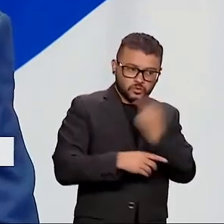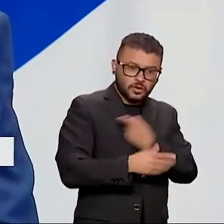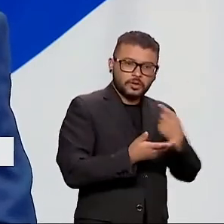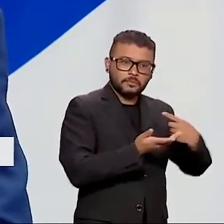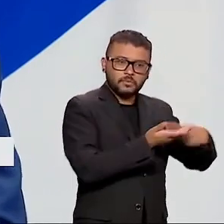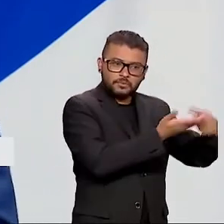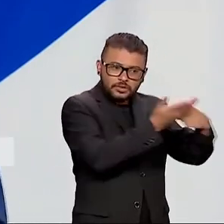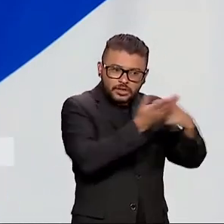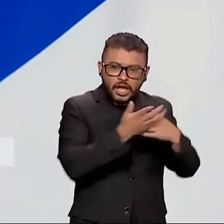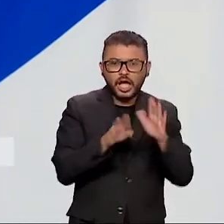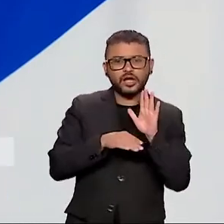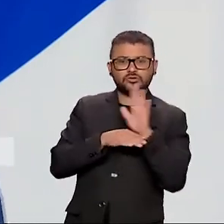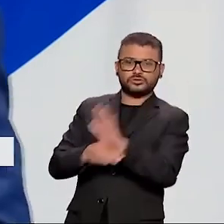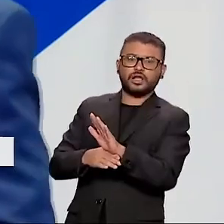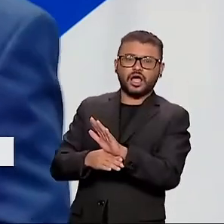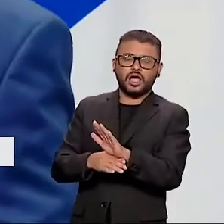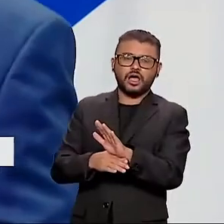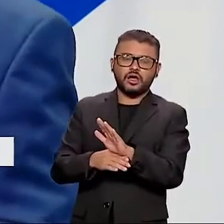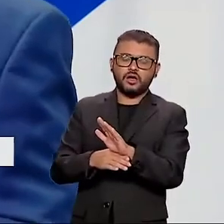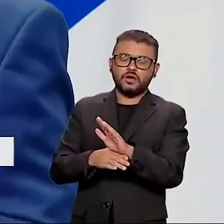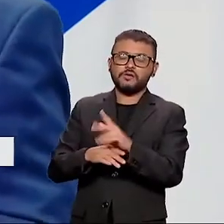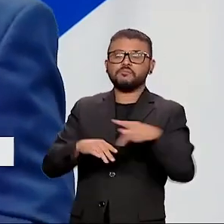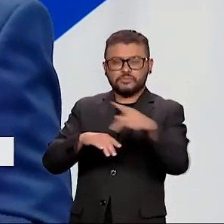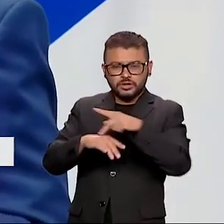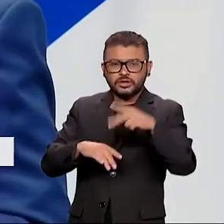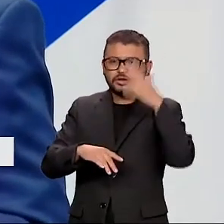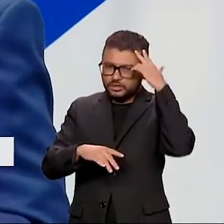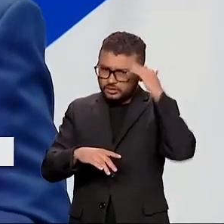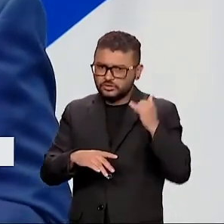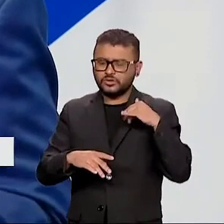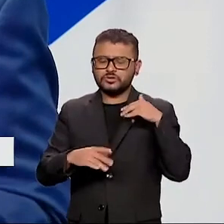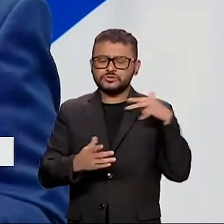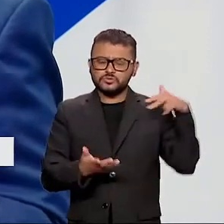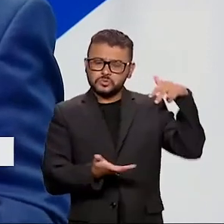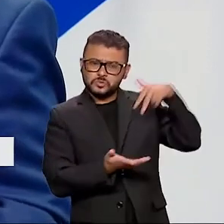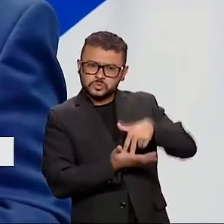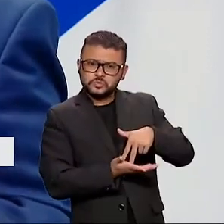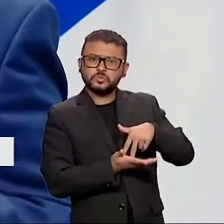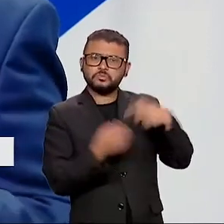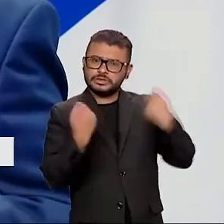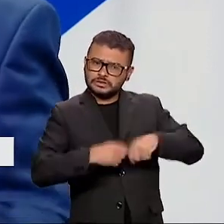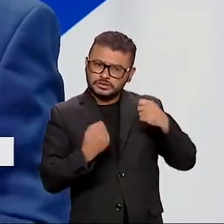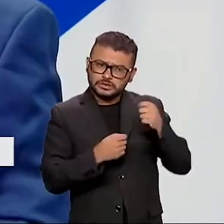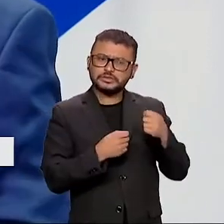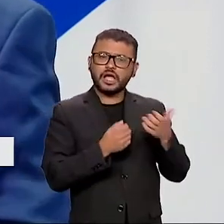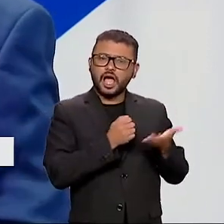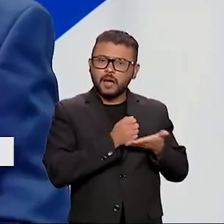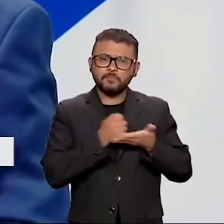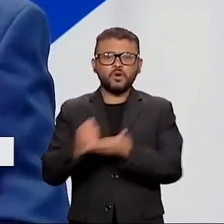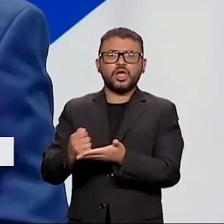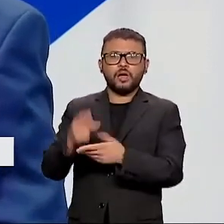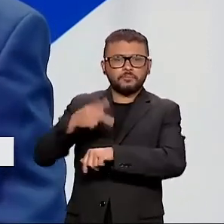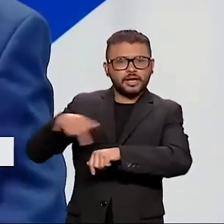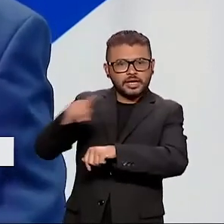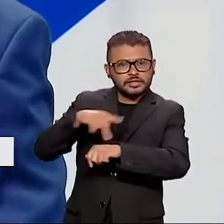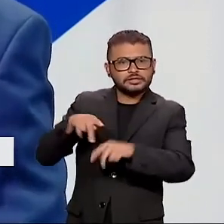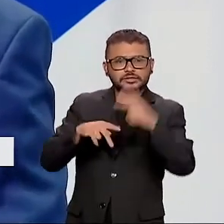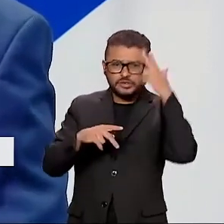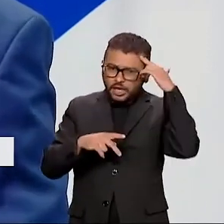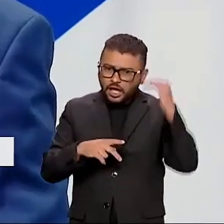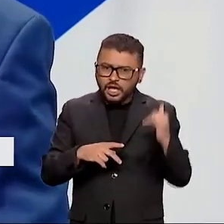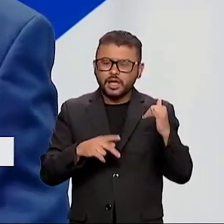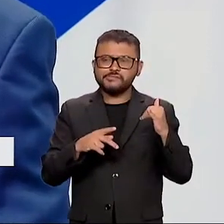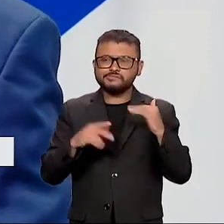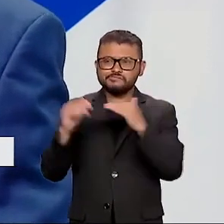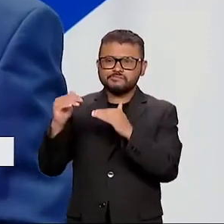nós. E todos nós deveríamos ter uma postura de assumir o mínimo necessário para ajudar com que o Haiti saísse